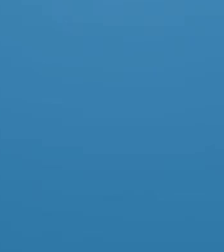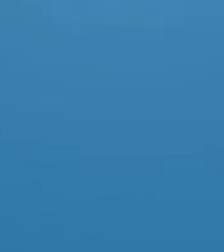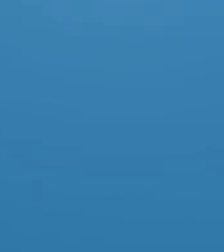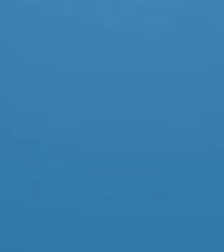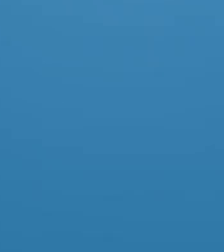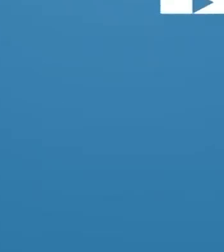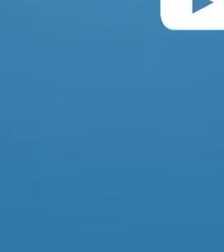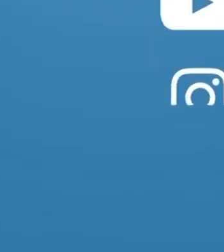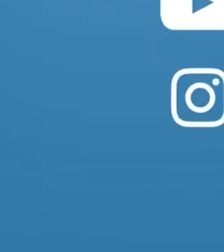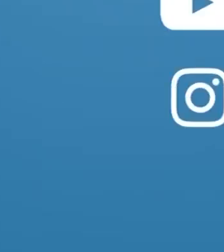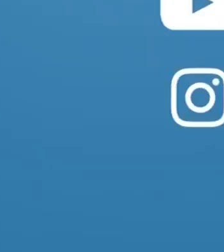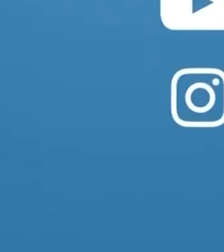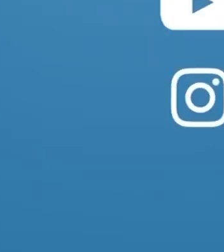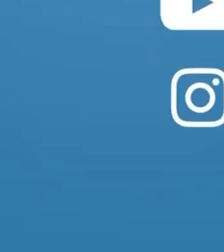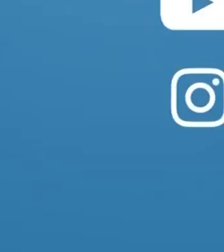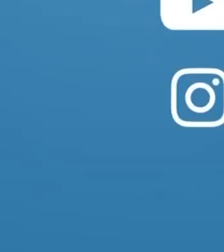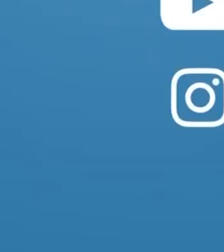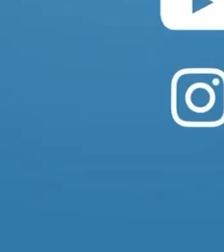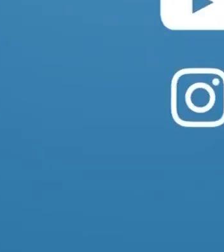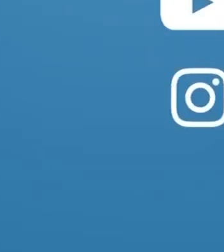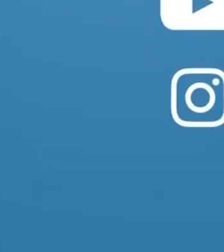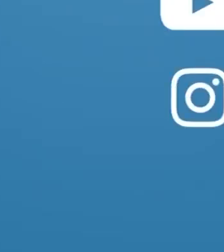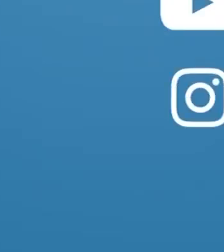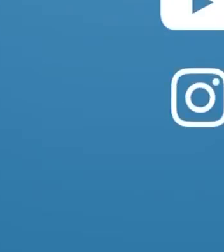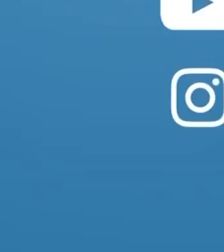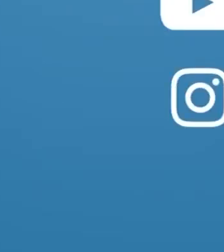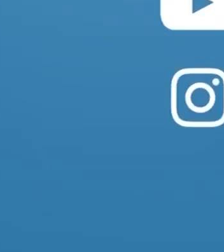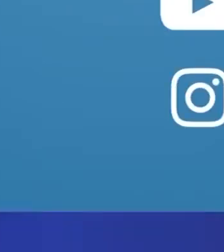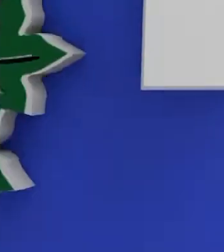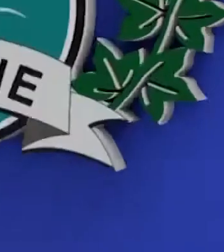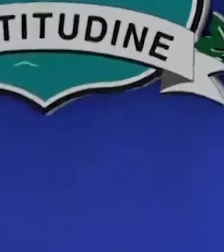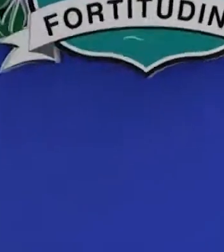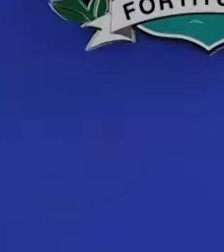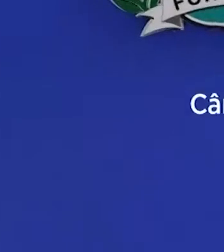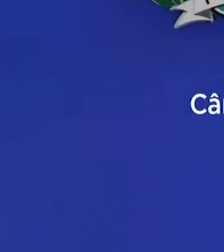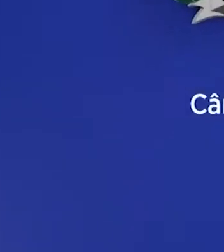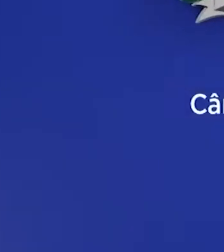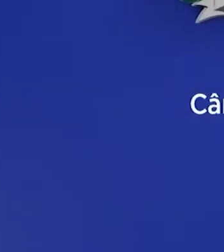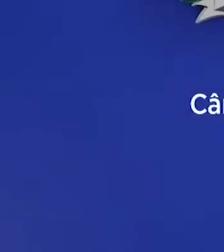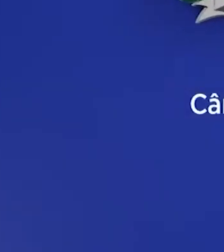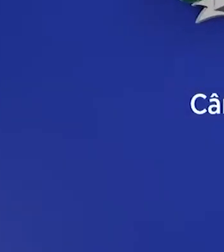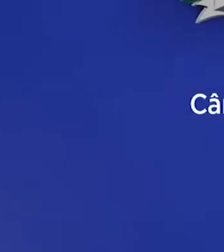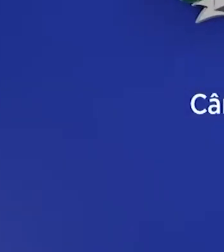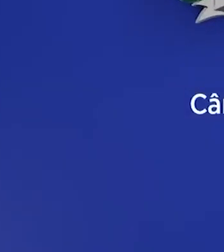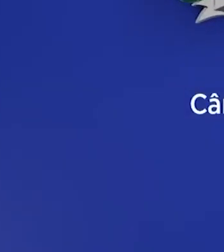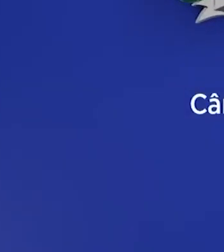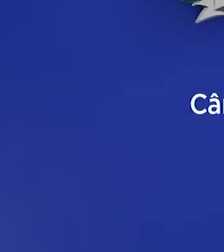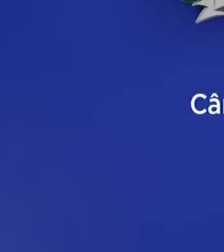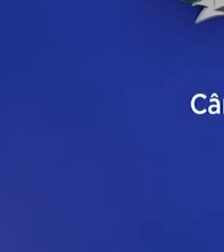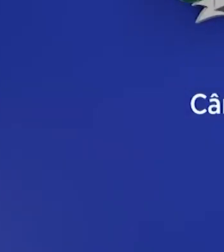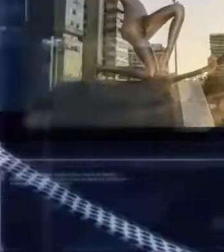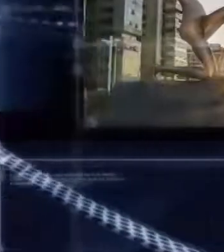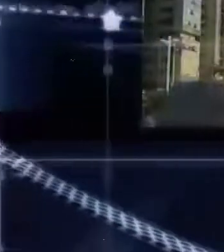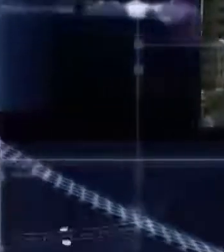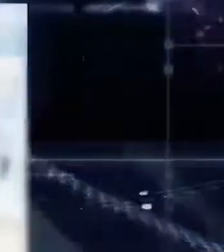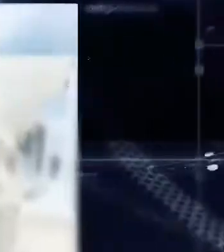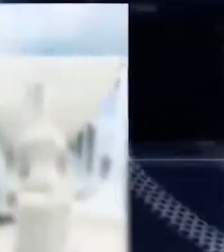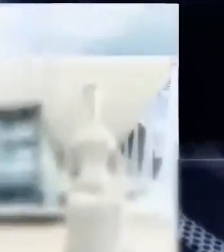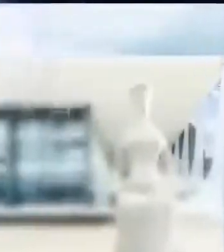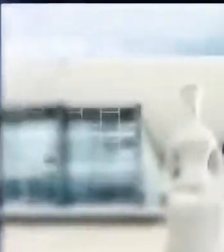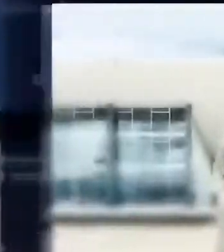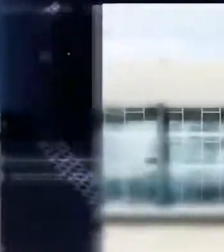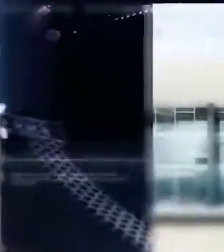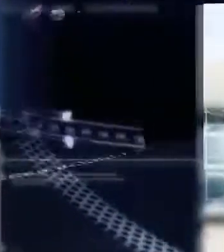comente, assista, participe. A casa é sua também. Câmara e você, juntos construindo uma Fortaleza melhor.